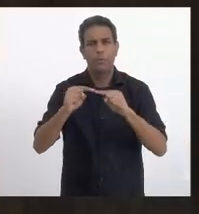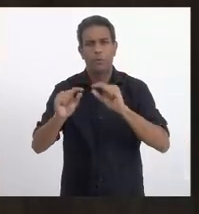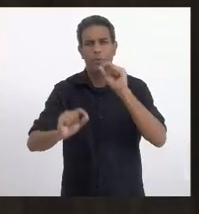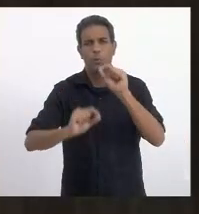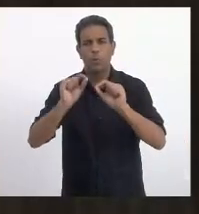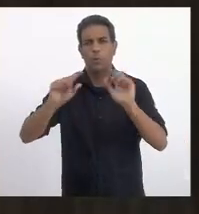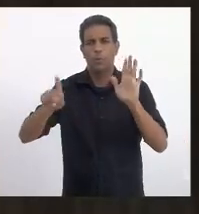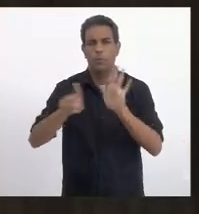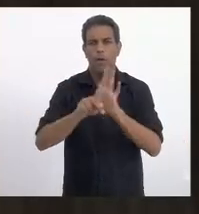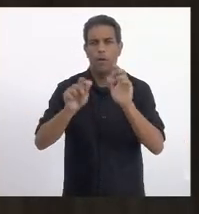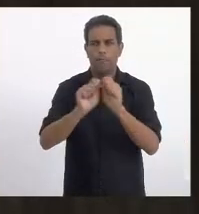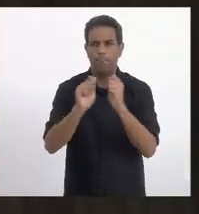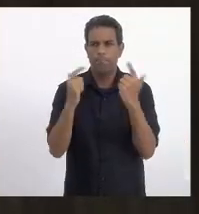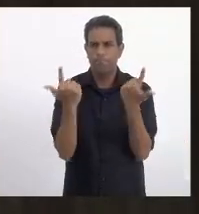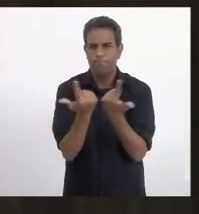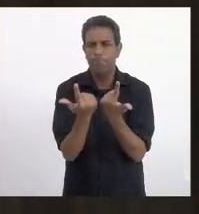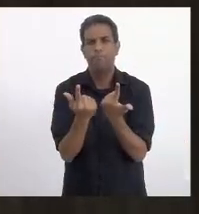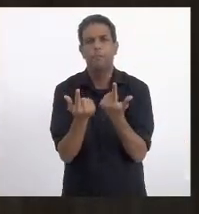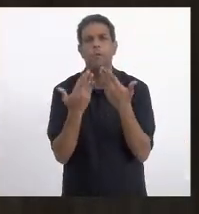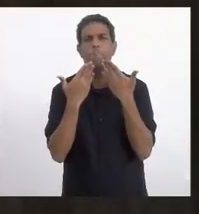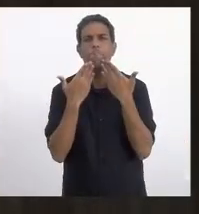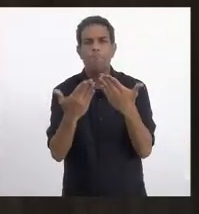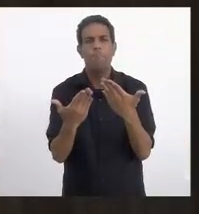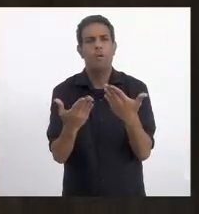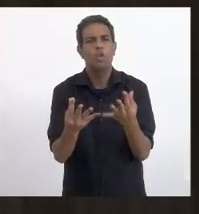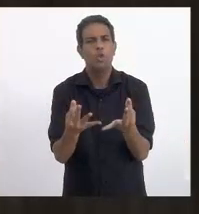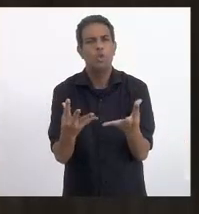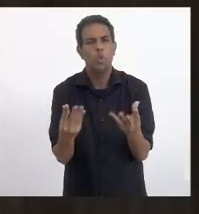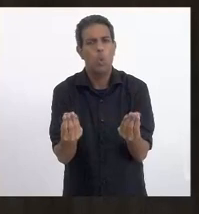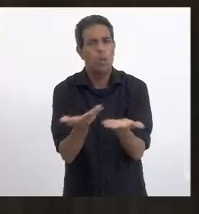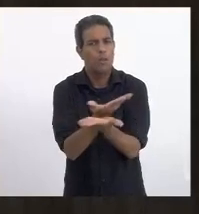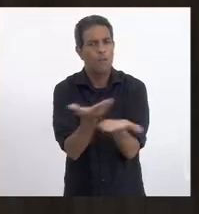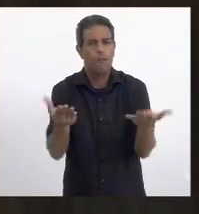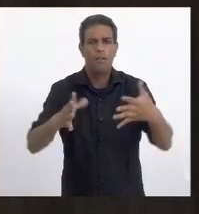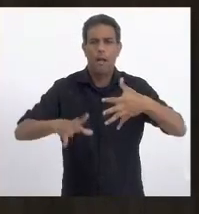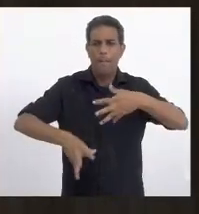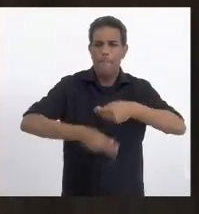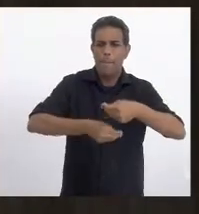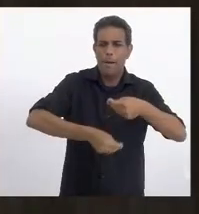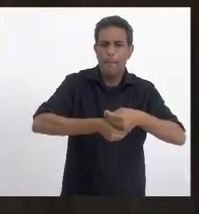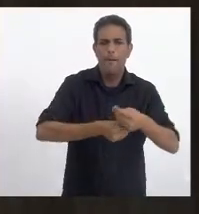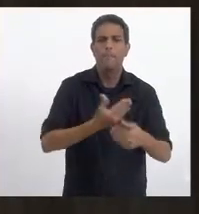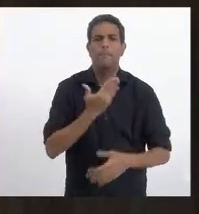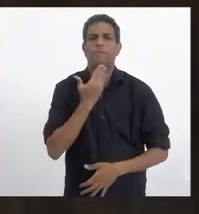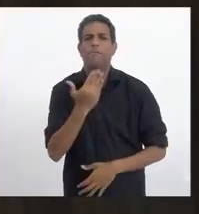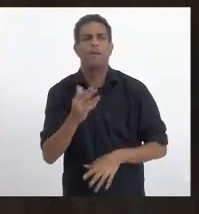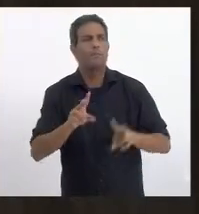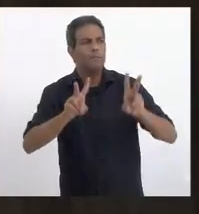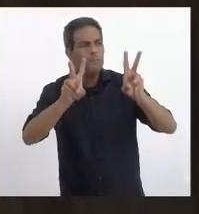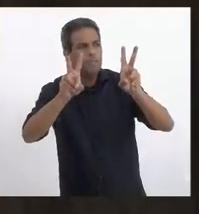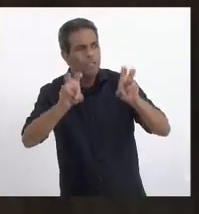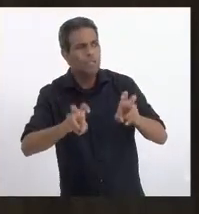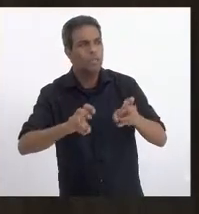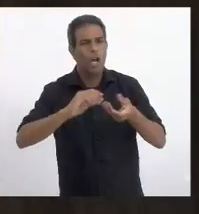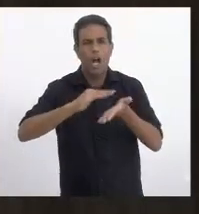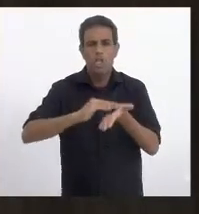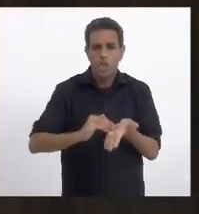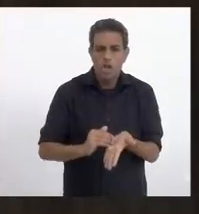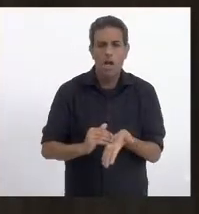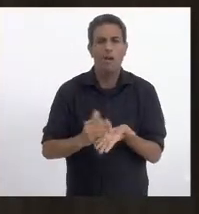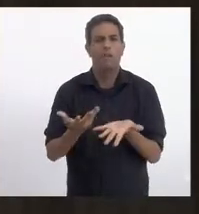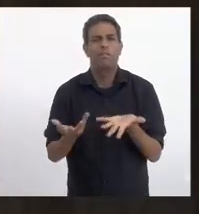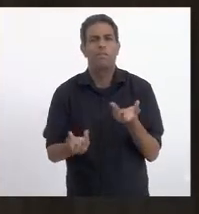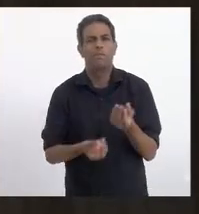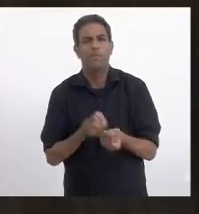mencionado aqui nesta casa então eu peço aos senhores que todas as emendas que dizem respeito para poder tirar um pouco